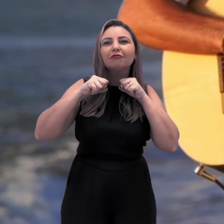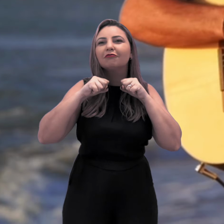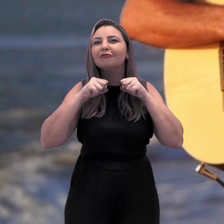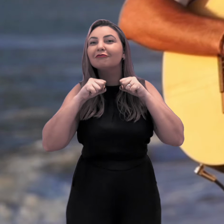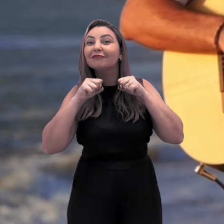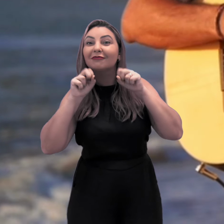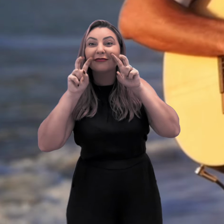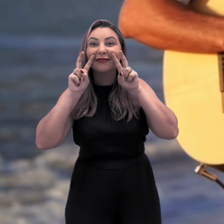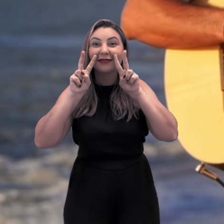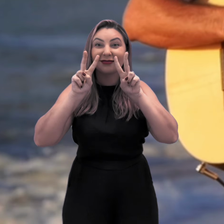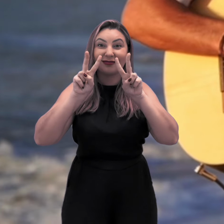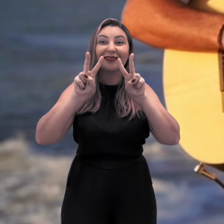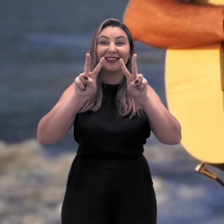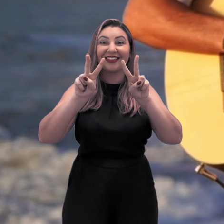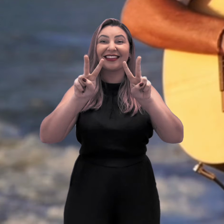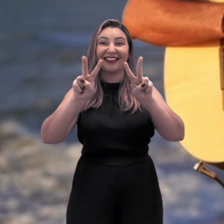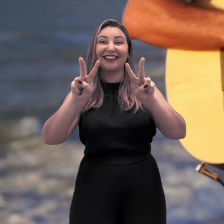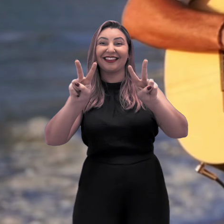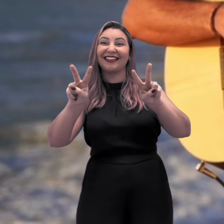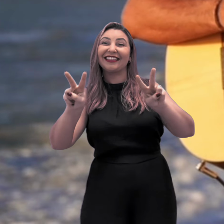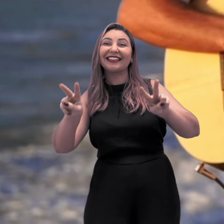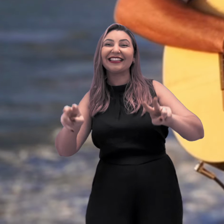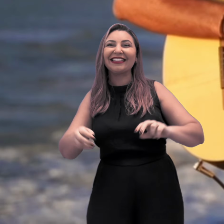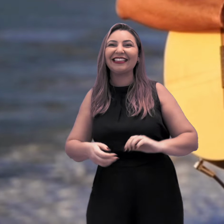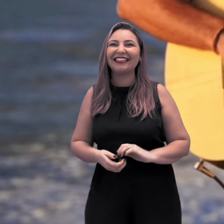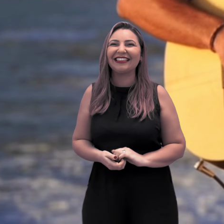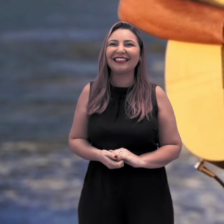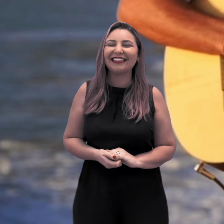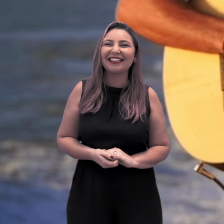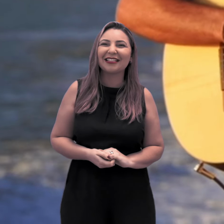corpo pra conseguir ver